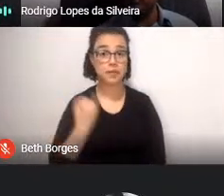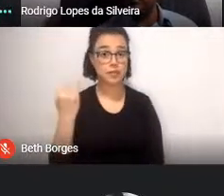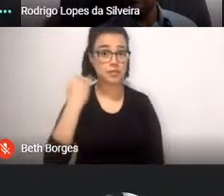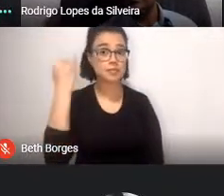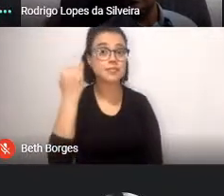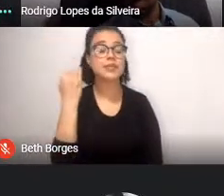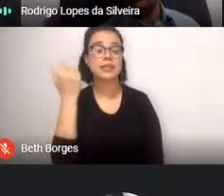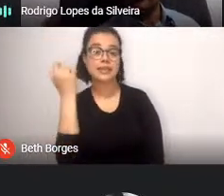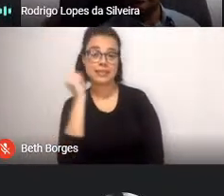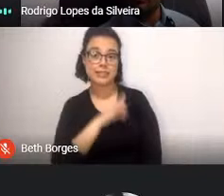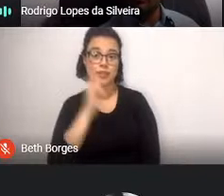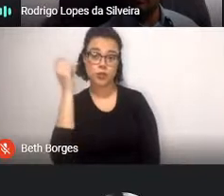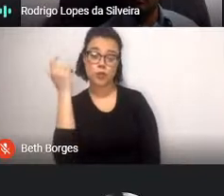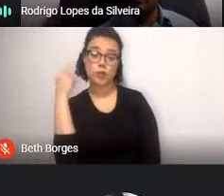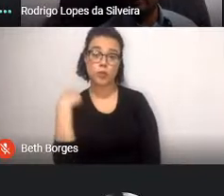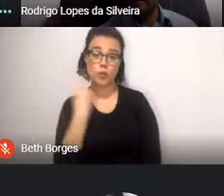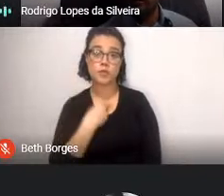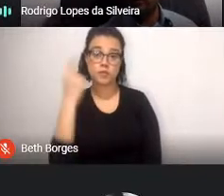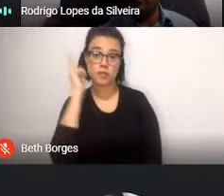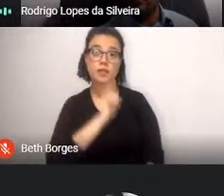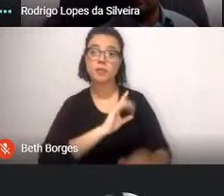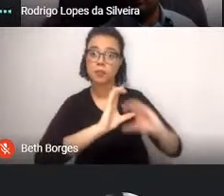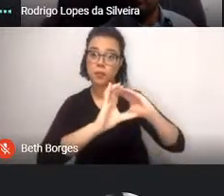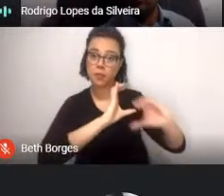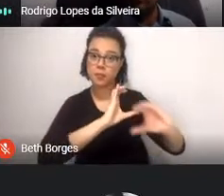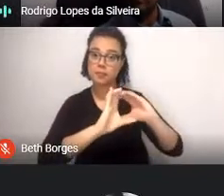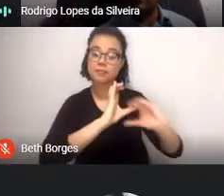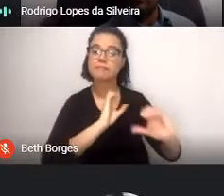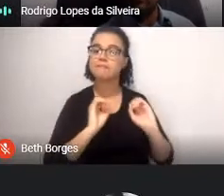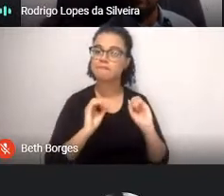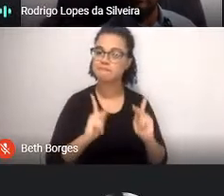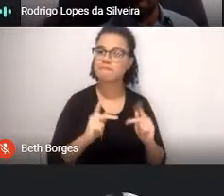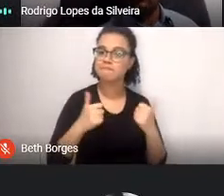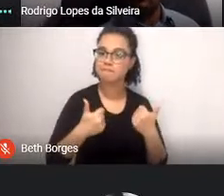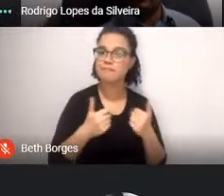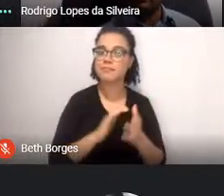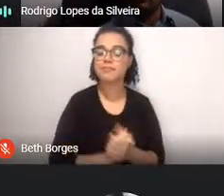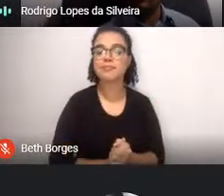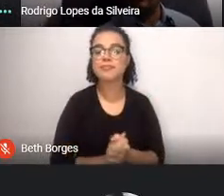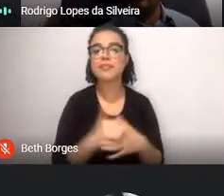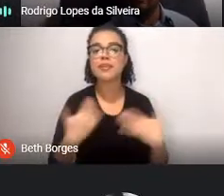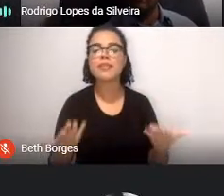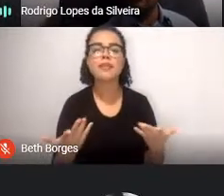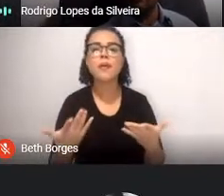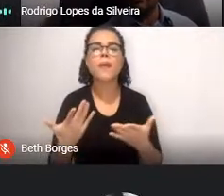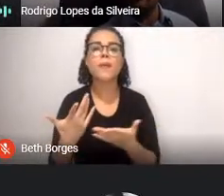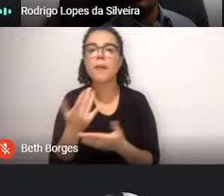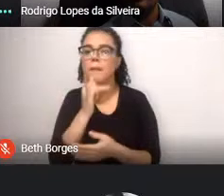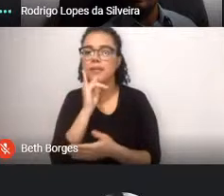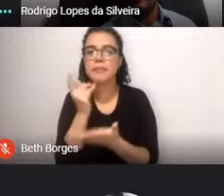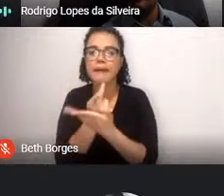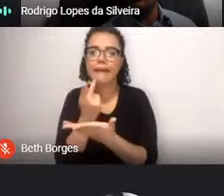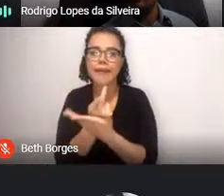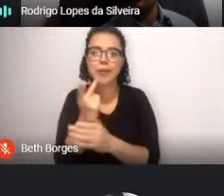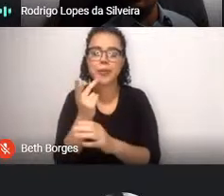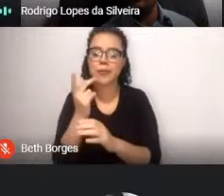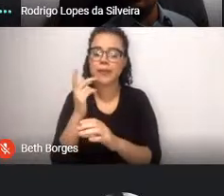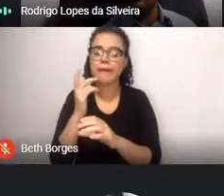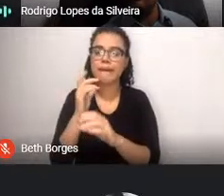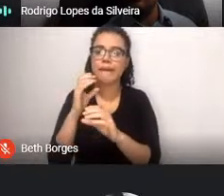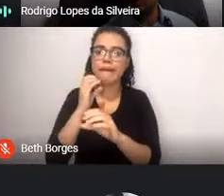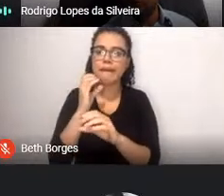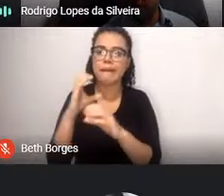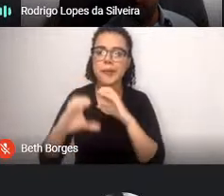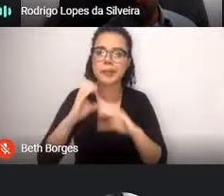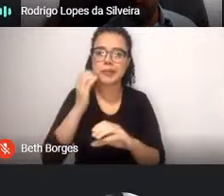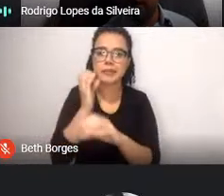darem certo. O que causam erros numa comunicação, tá? O que um déficit, tá? É quando